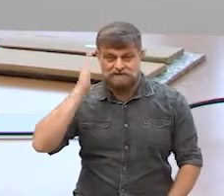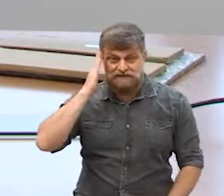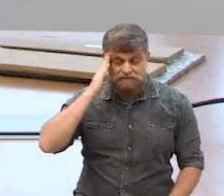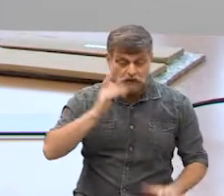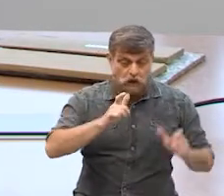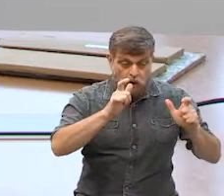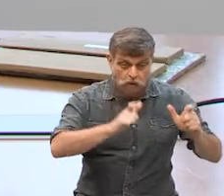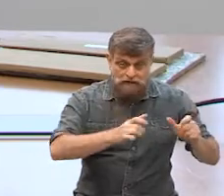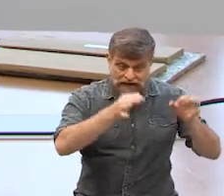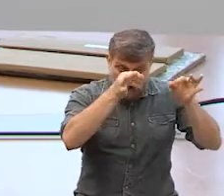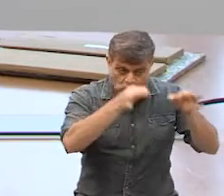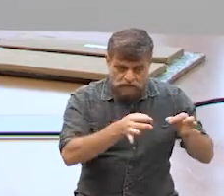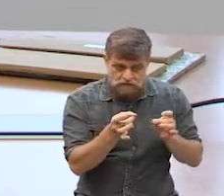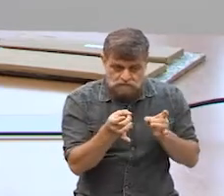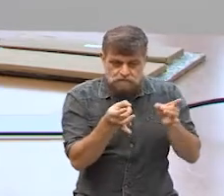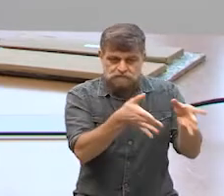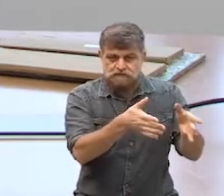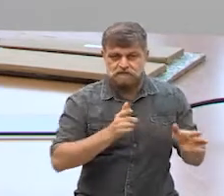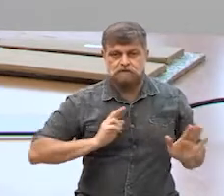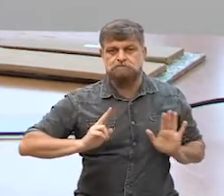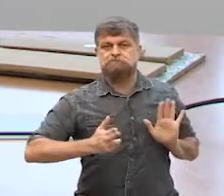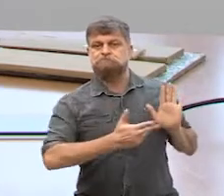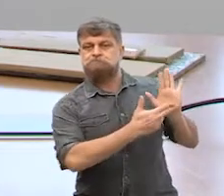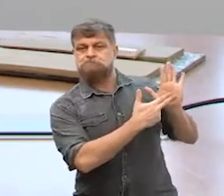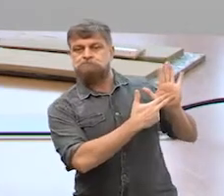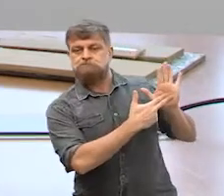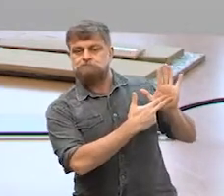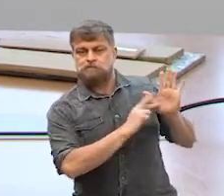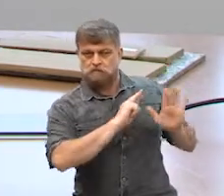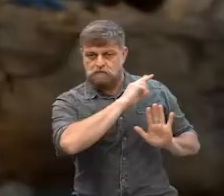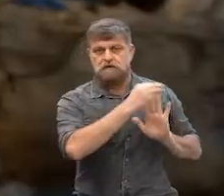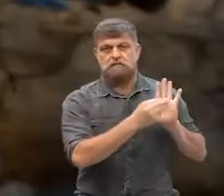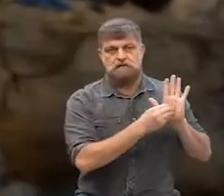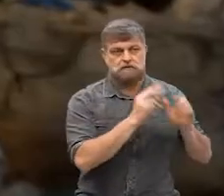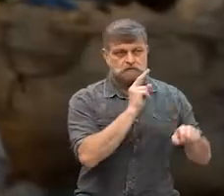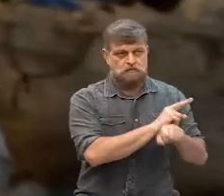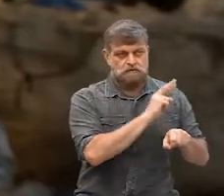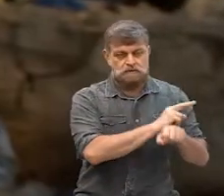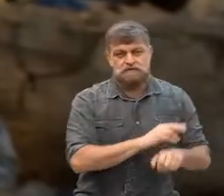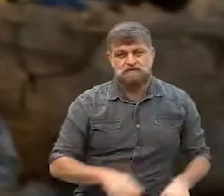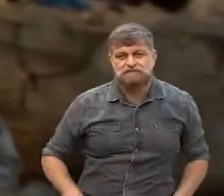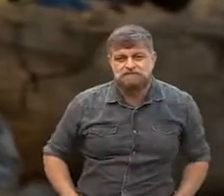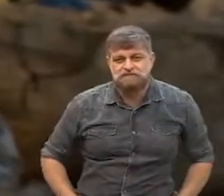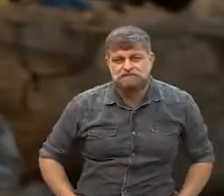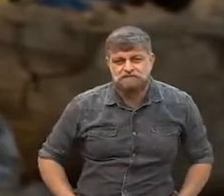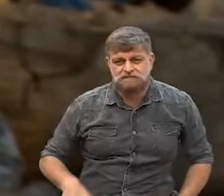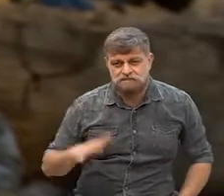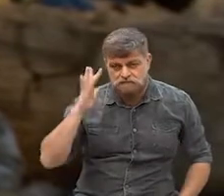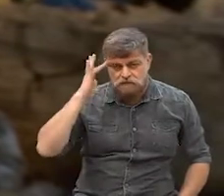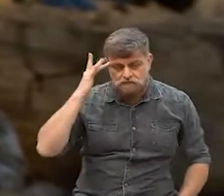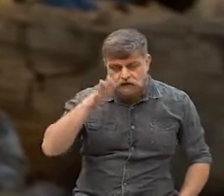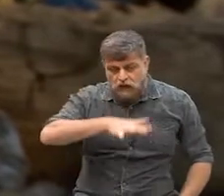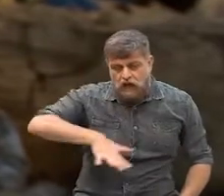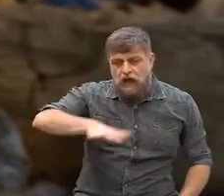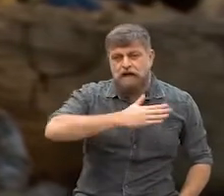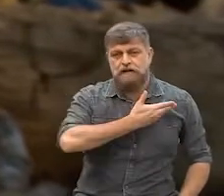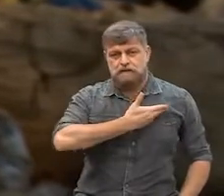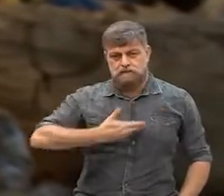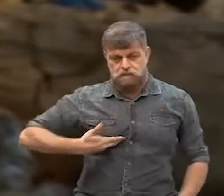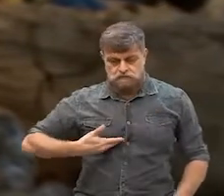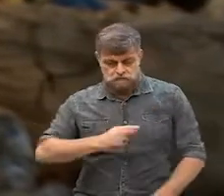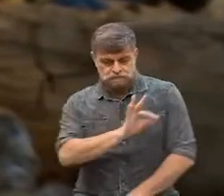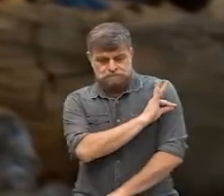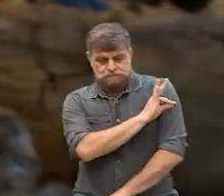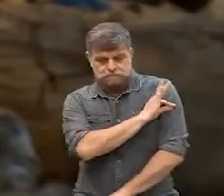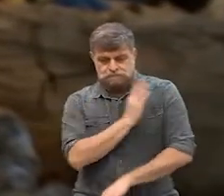correto, né, e esse compromisso, né, ambiental. Eu acho que o poder público tinha